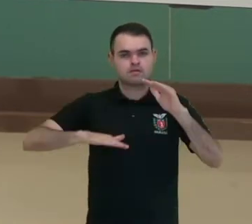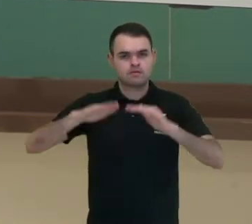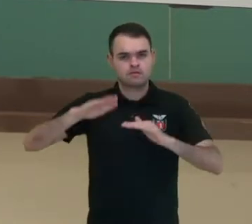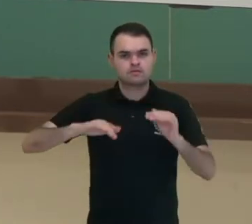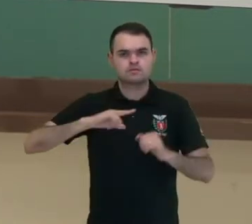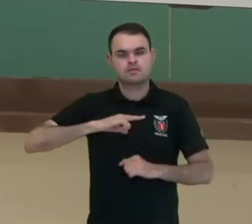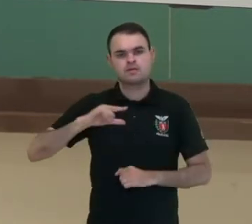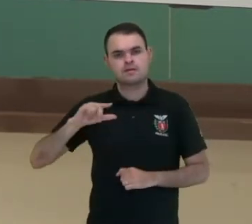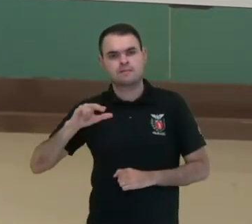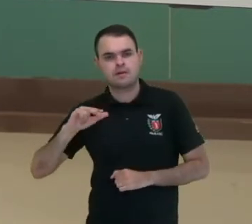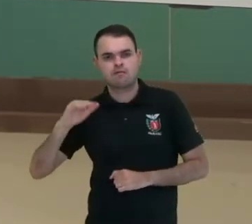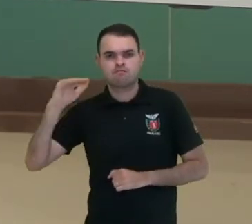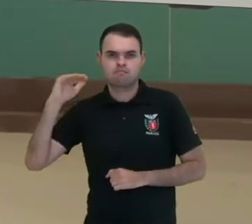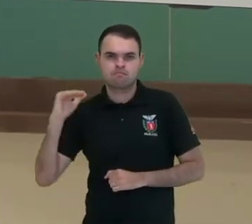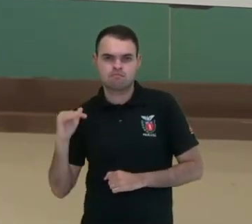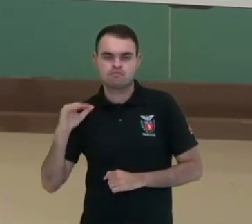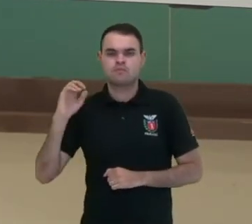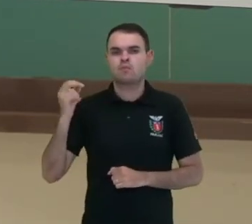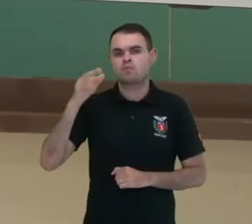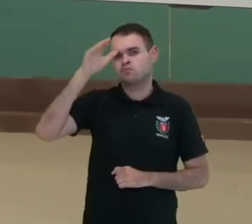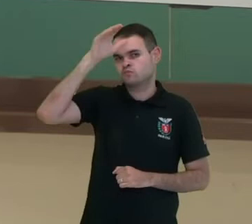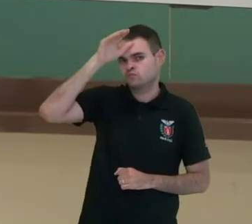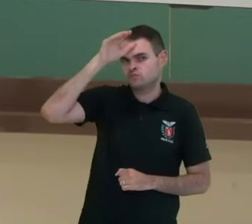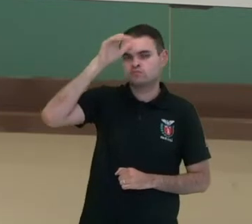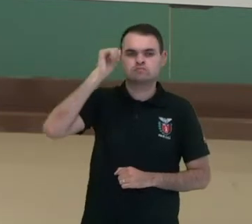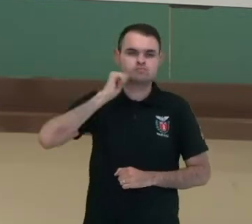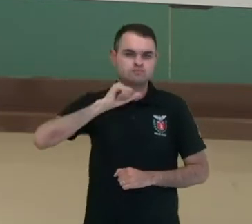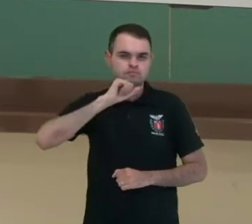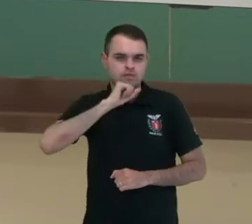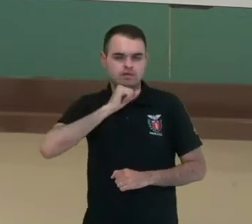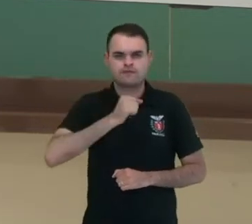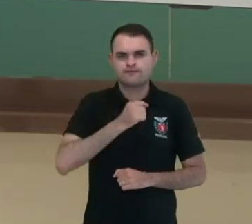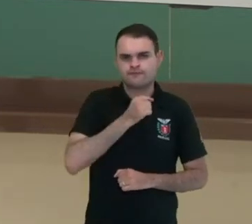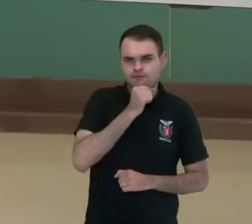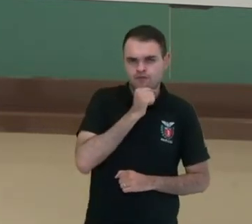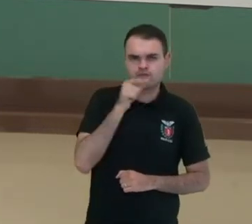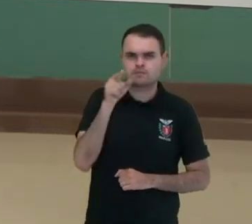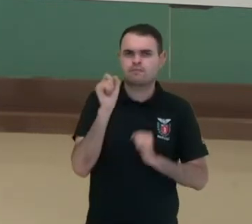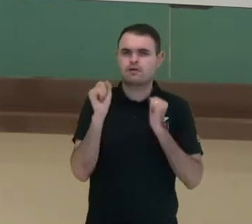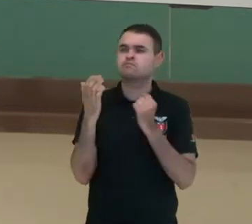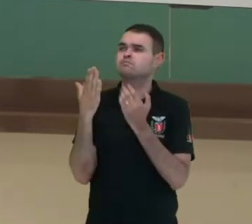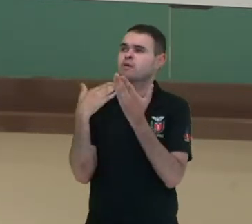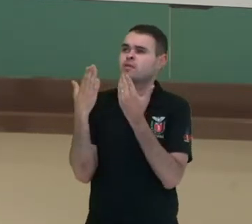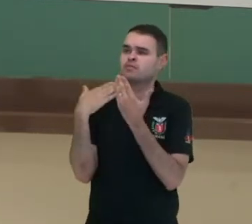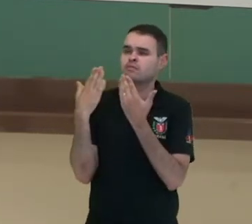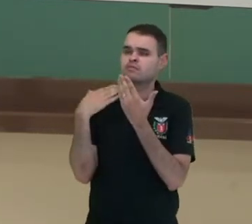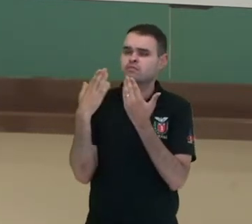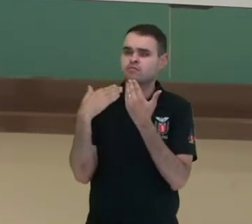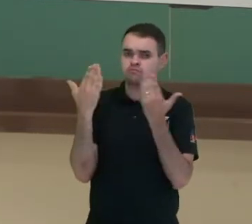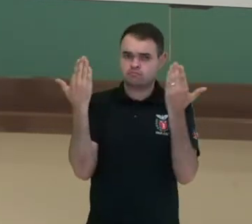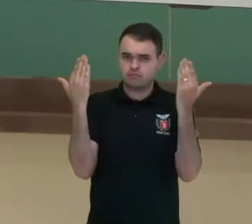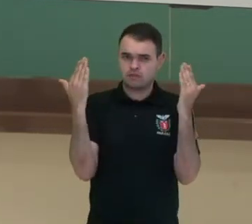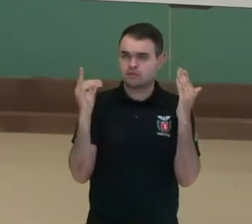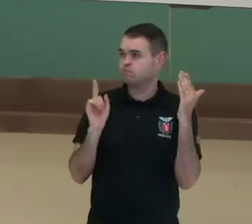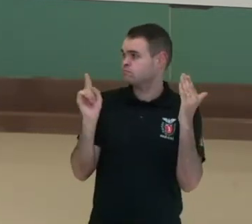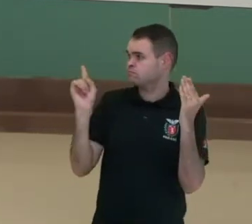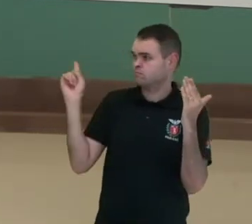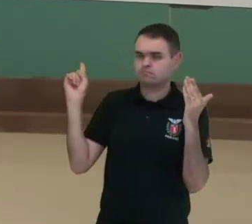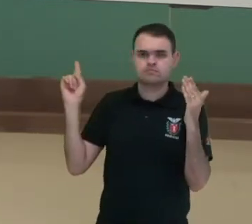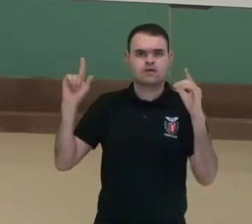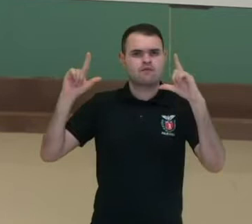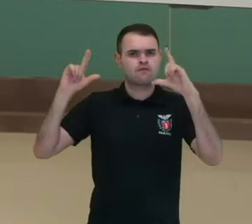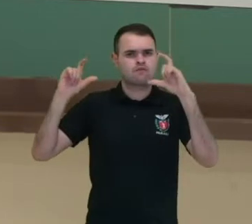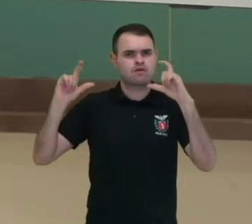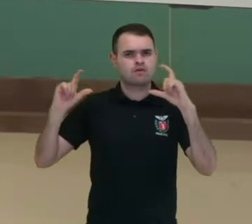um irmãozinho, uma tia, uma mãe, uma avó, algum familiar com quem vocês possam conversar, analisando aí essas imagens,